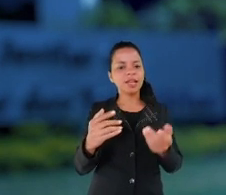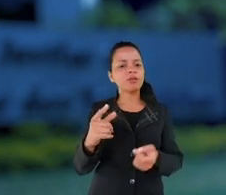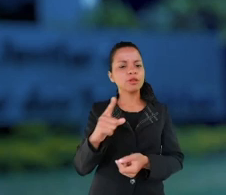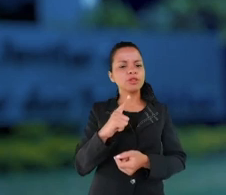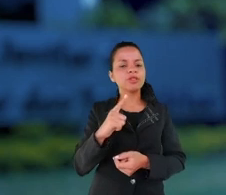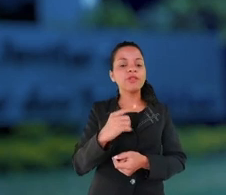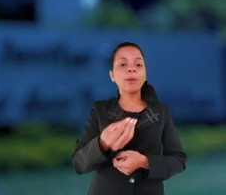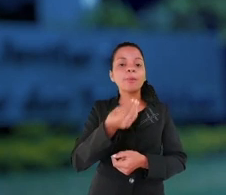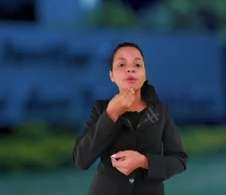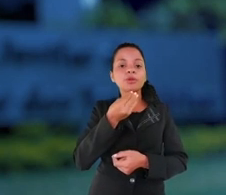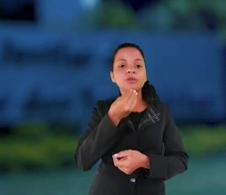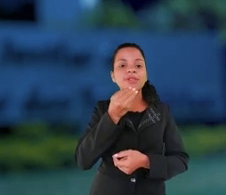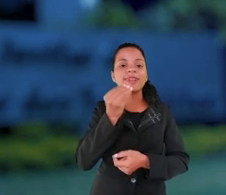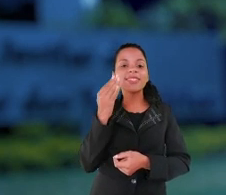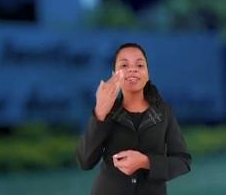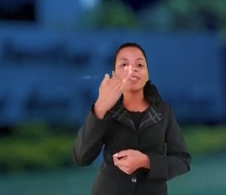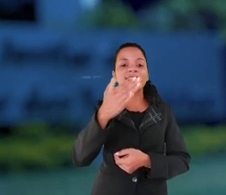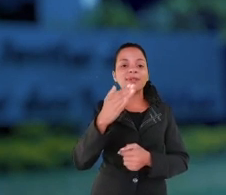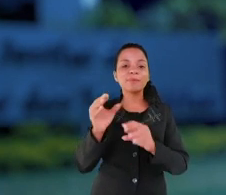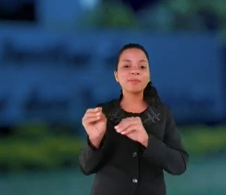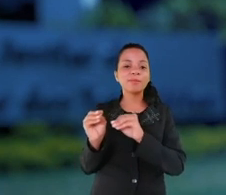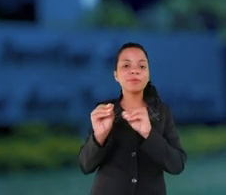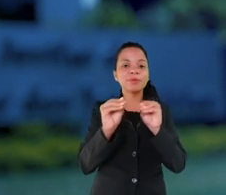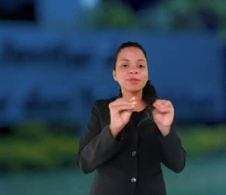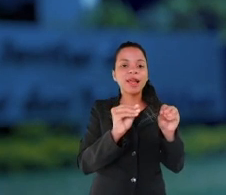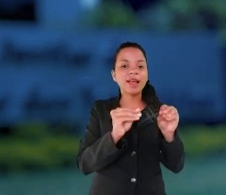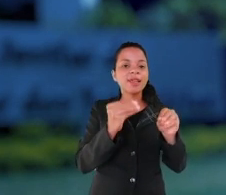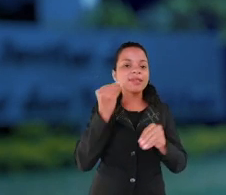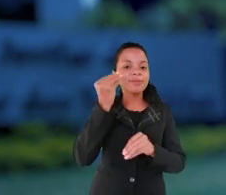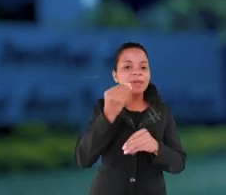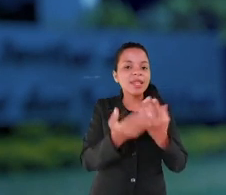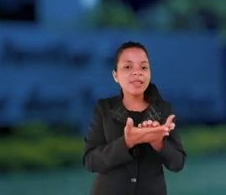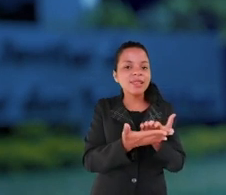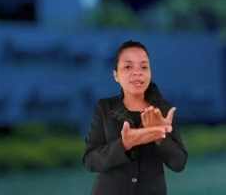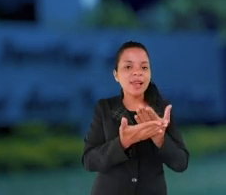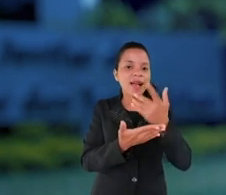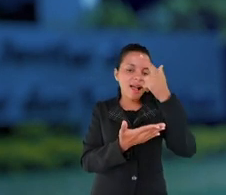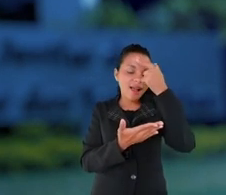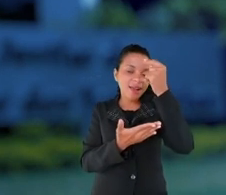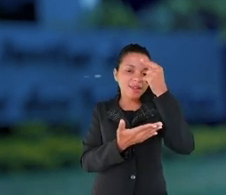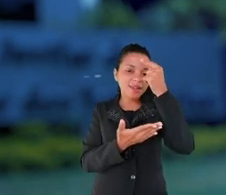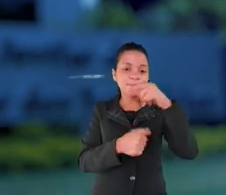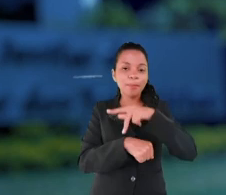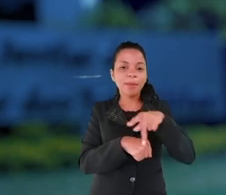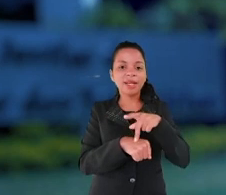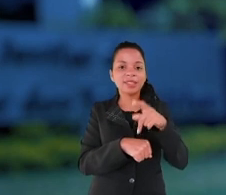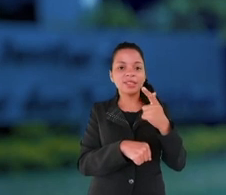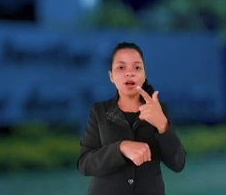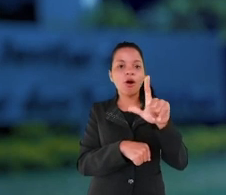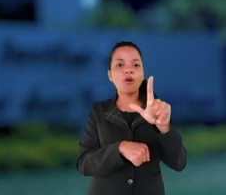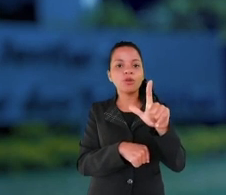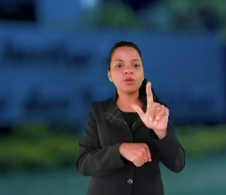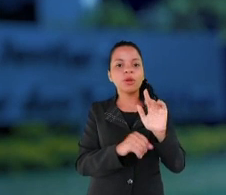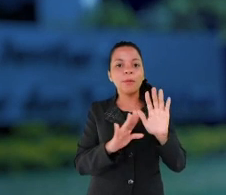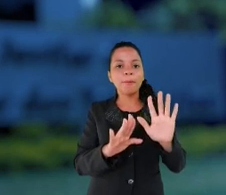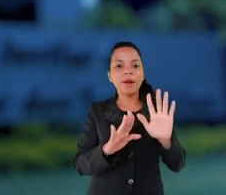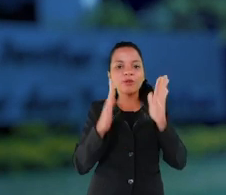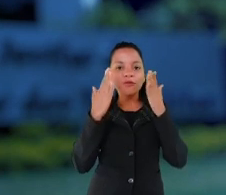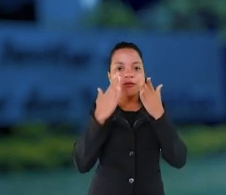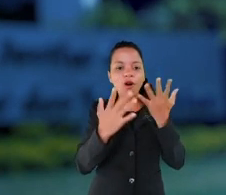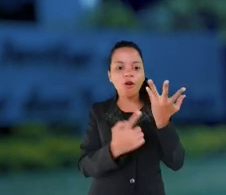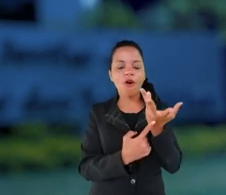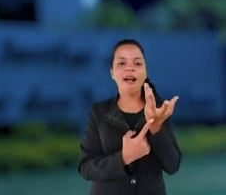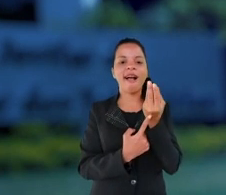acadêmico, e a Áustria era um lugar que eu conseguiria ir como aluna de arquitetura, mas para estudar só arte contemporânea,